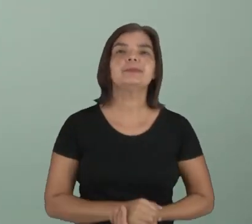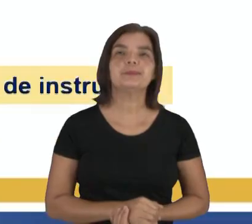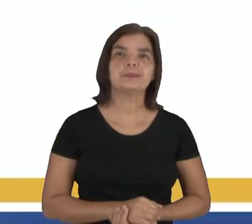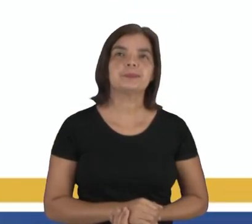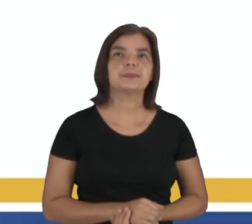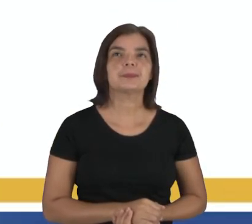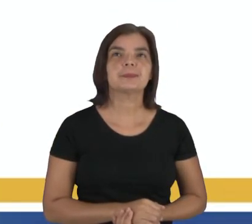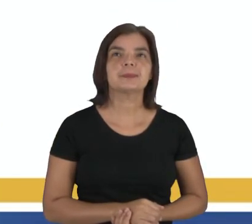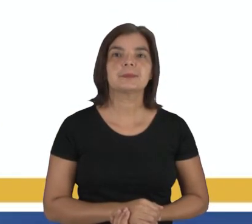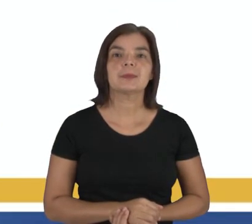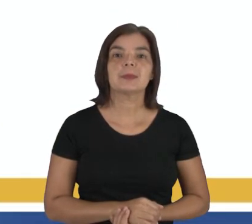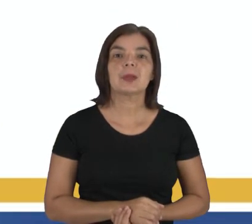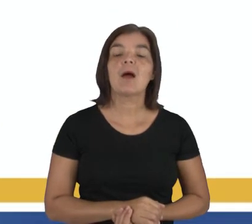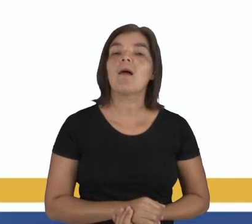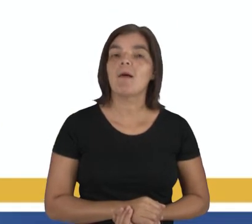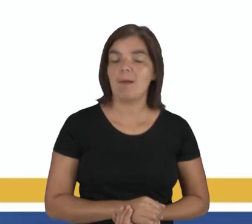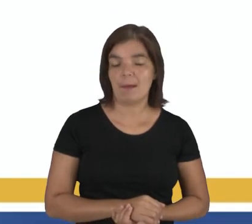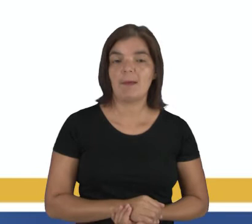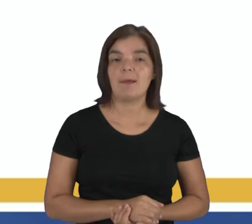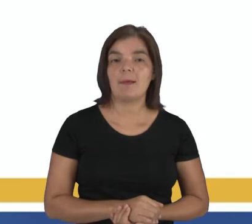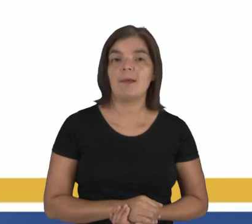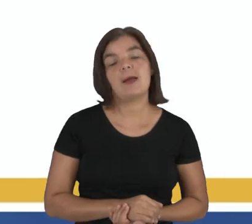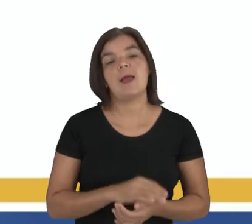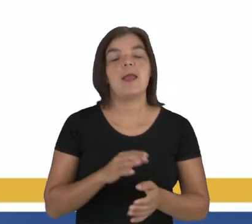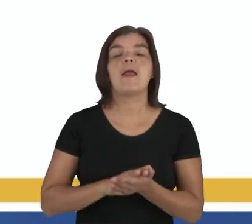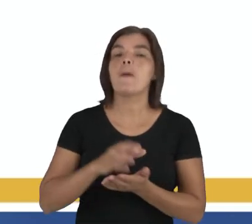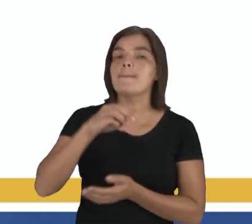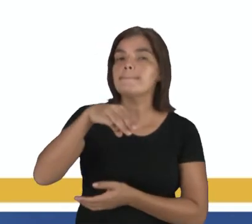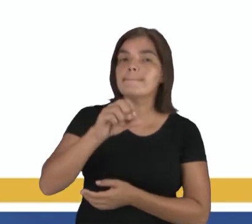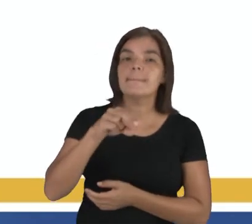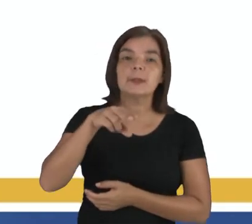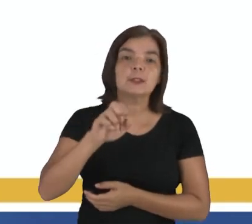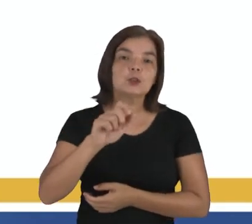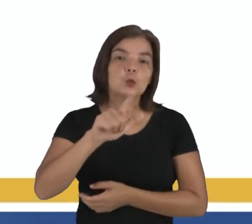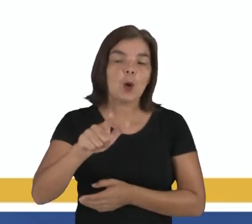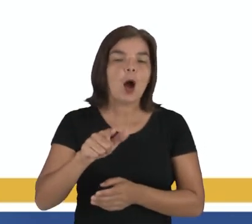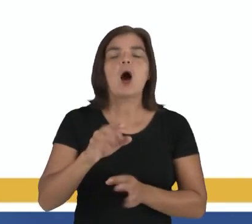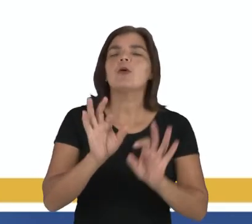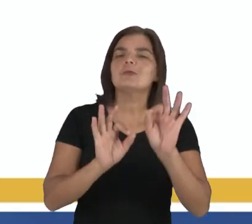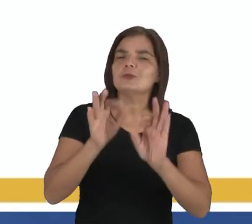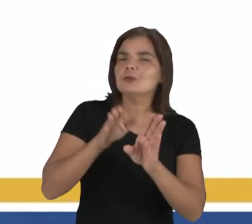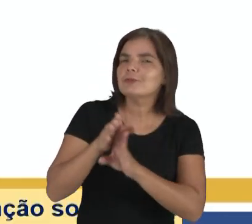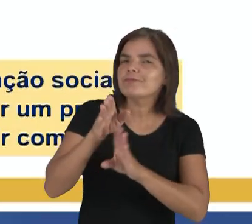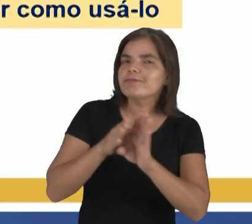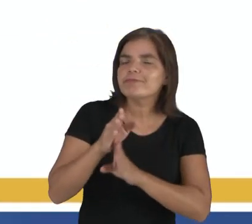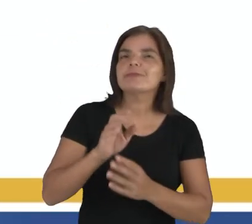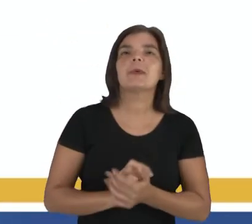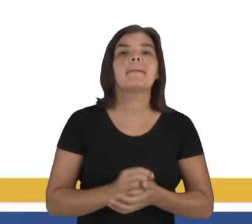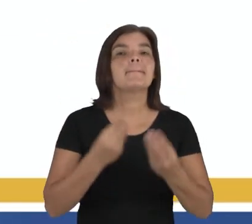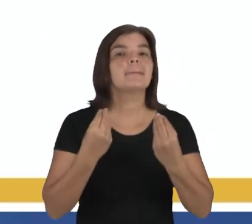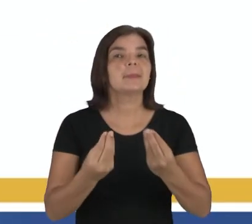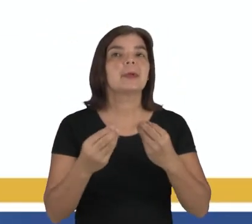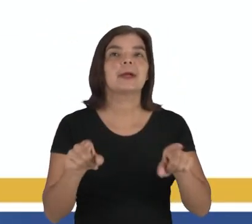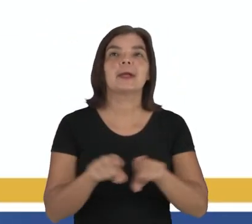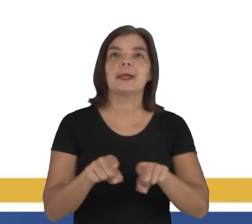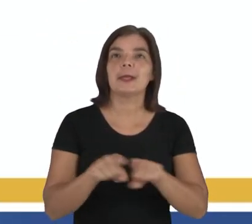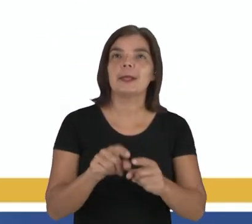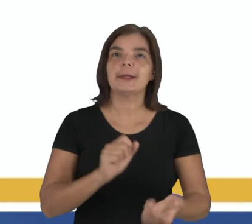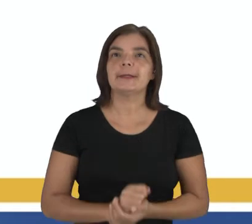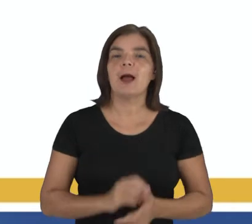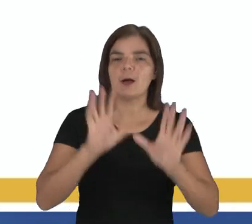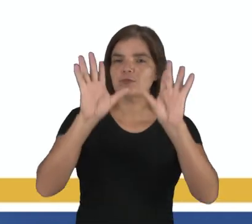textual? É um manual de instruções. E para que serve esse manual de instruções, hein? Serve